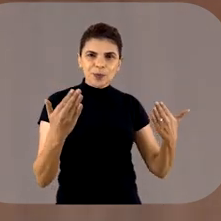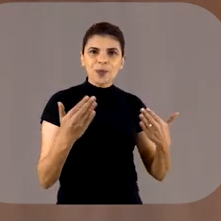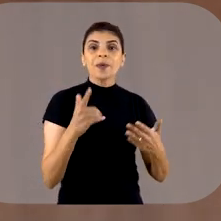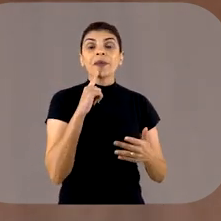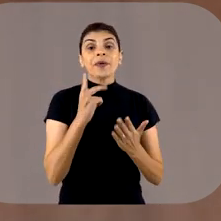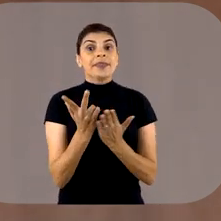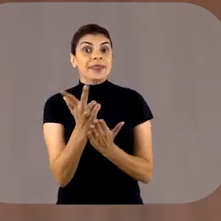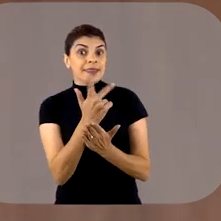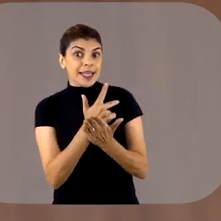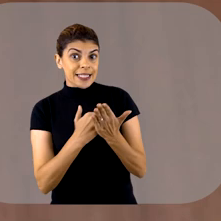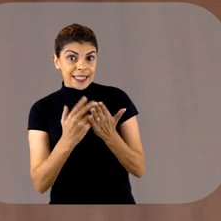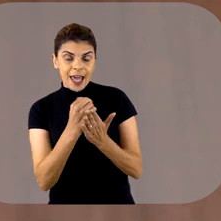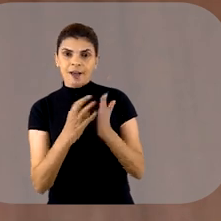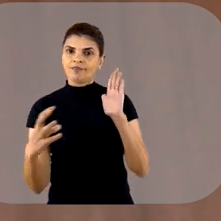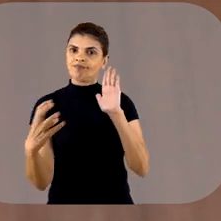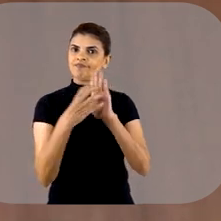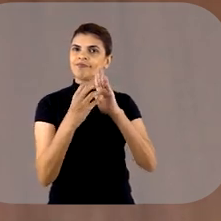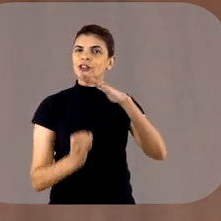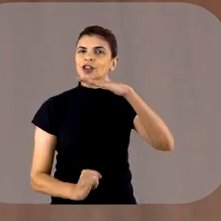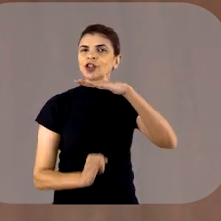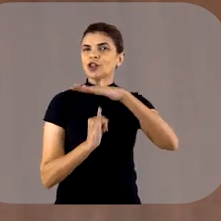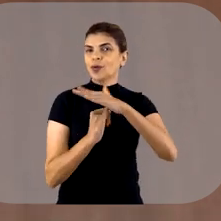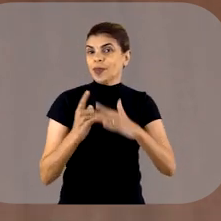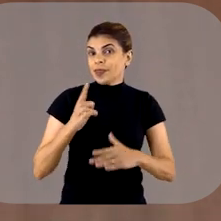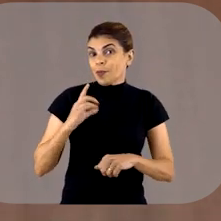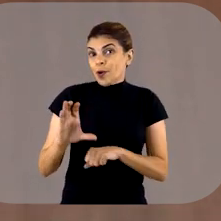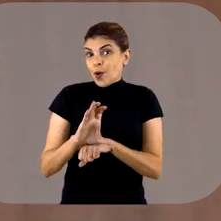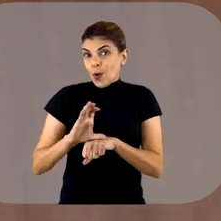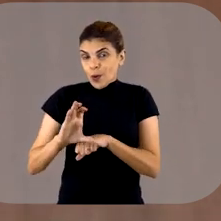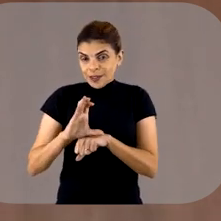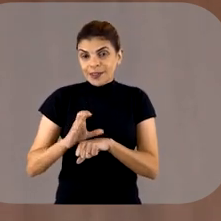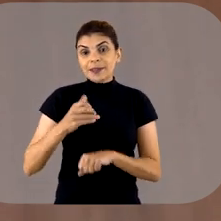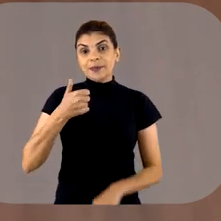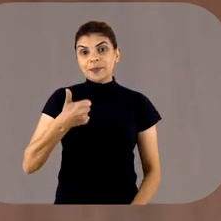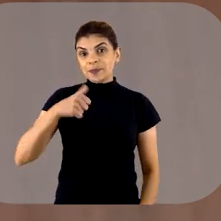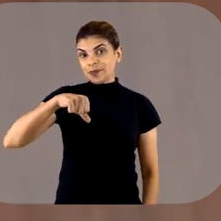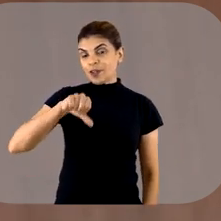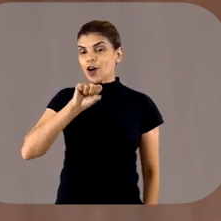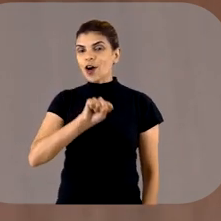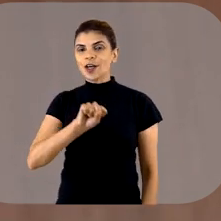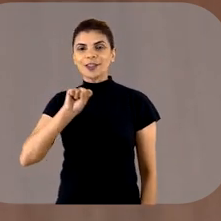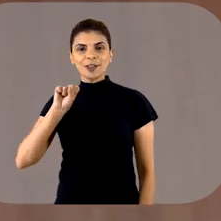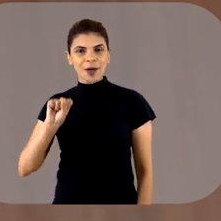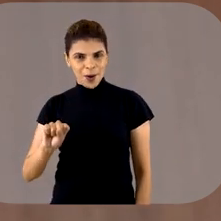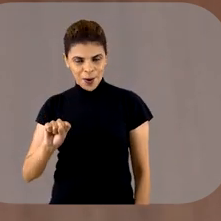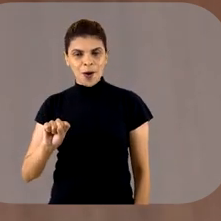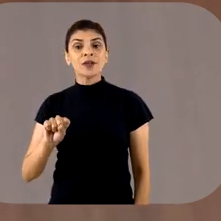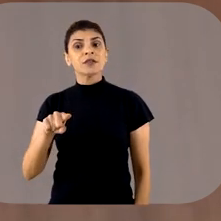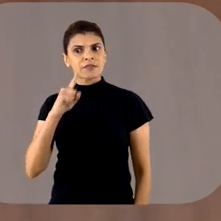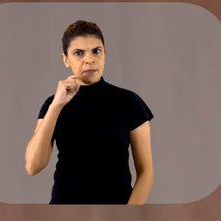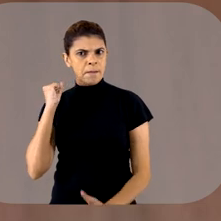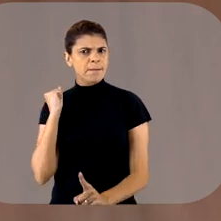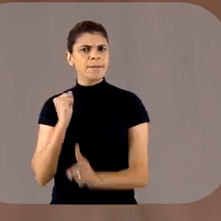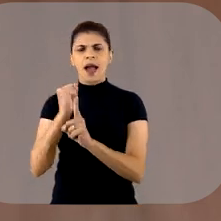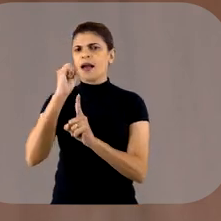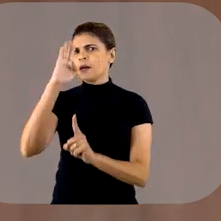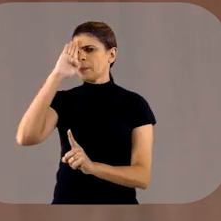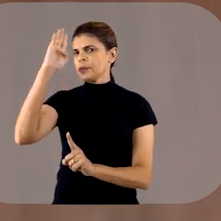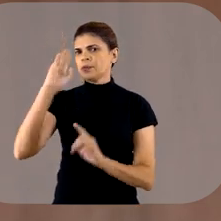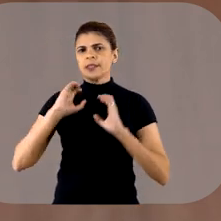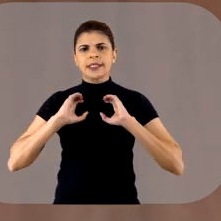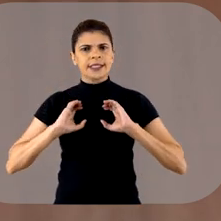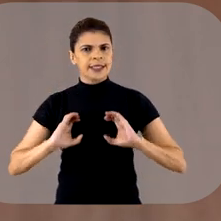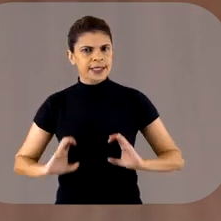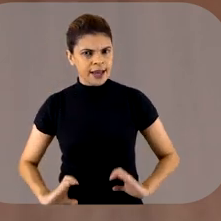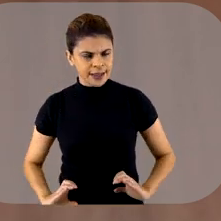institucional é muito importante no caso atual por exemplo temos uma Constituição de 1988 que marca o princípio da